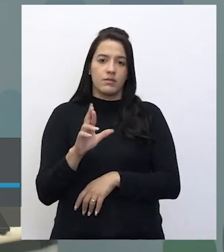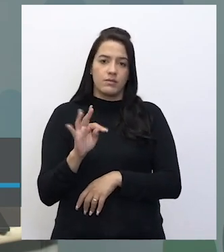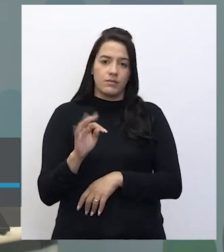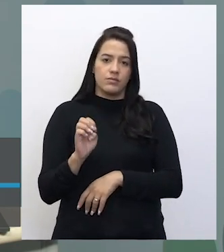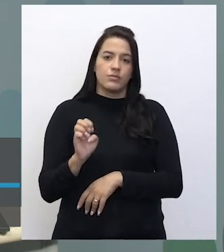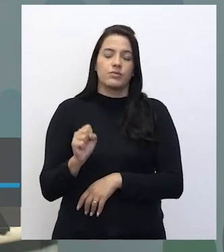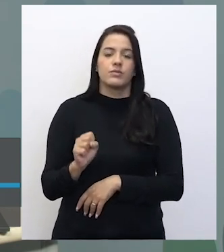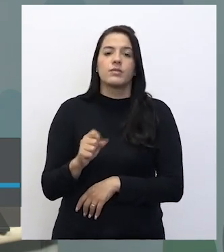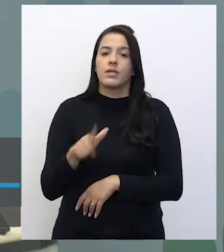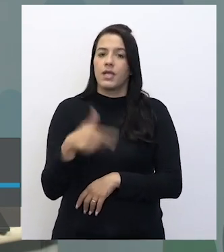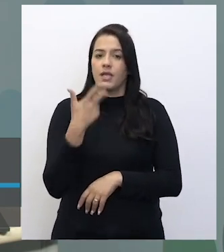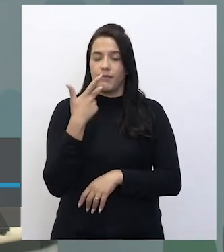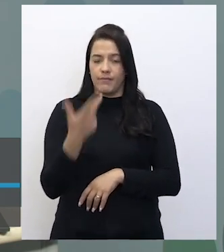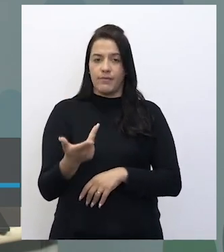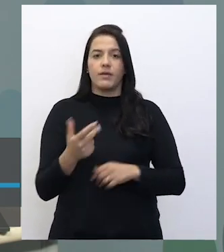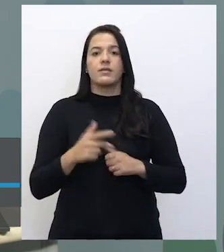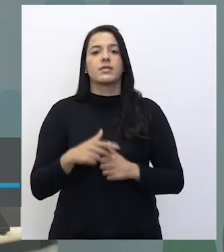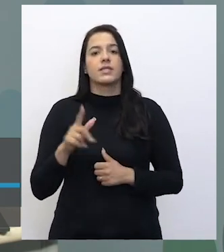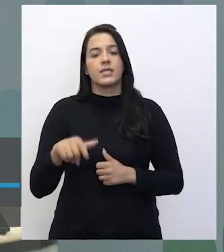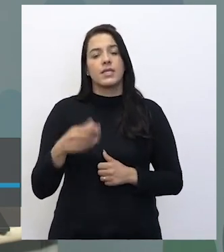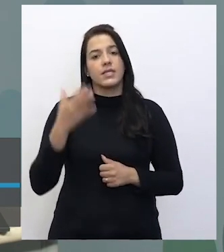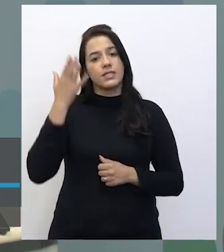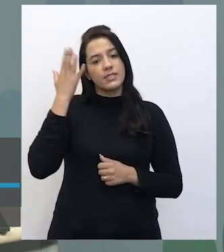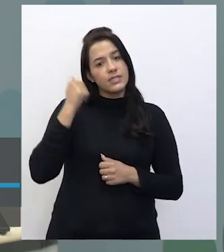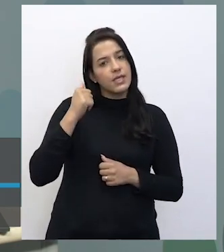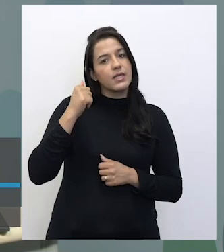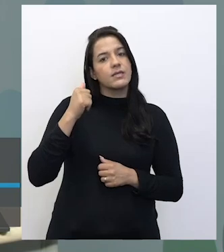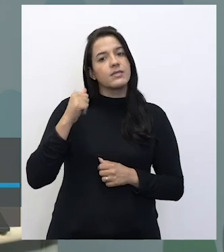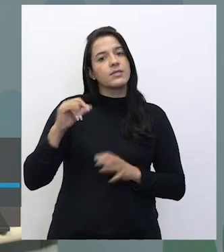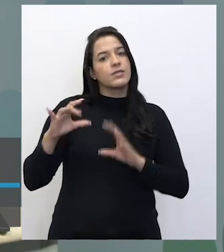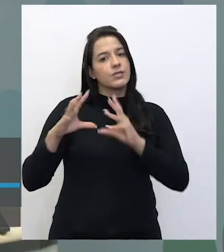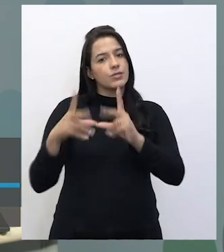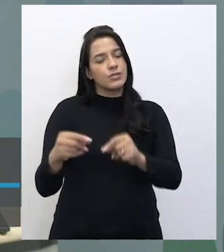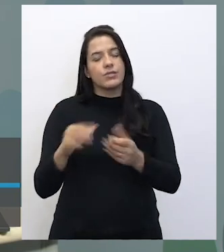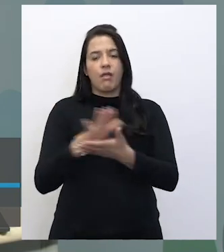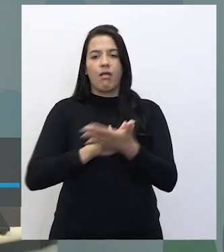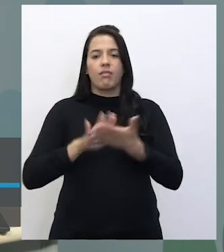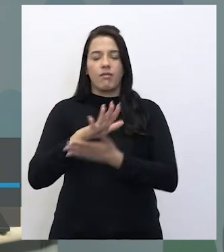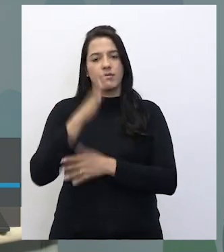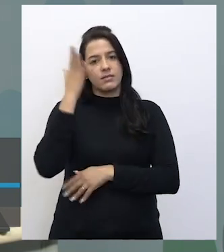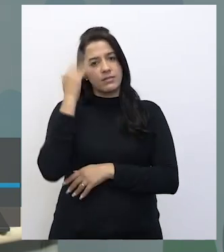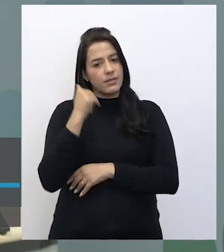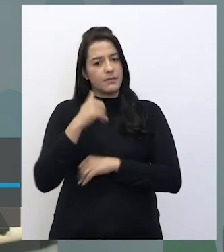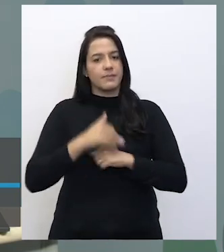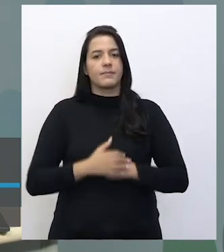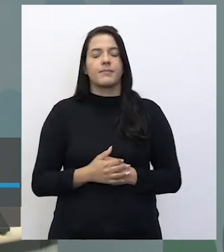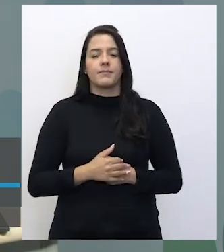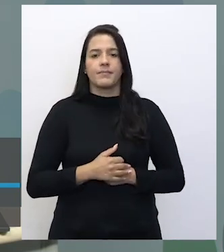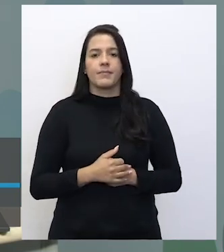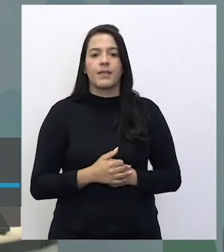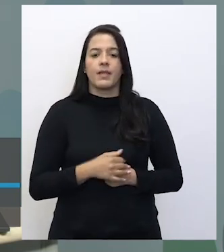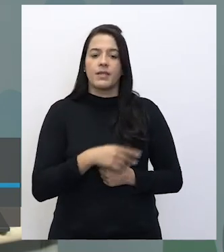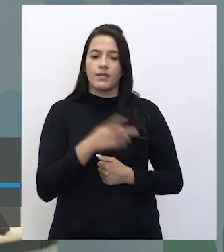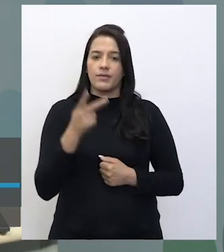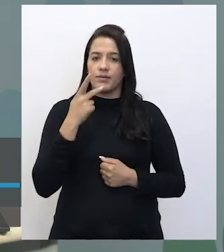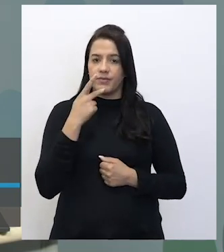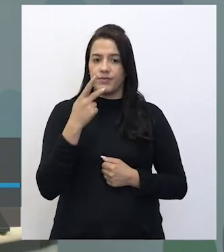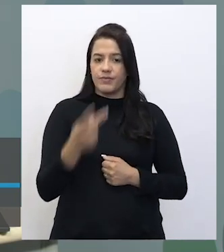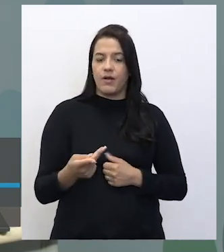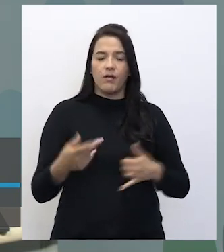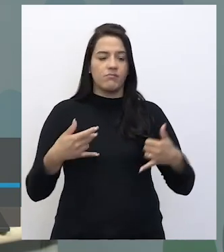de vida o seu sei que nada sei, né? E parte, portanto, da admissão da sua ignorância,